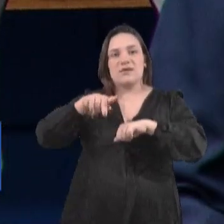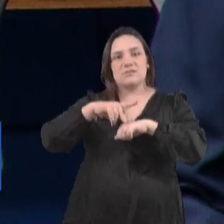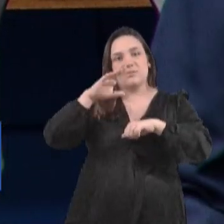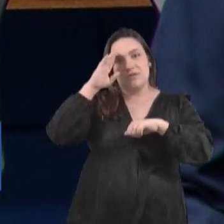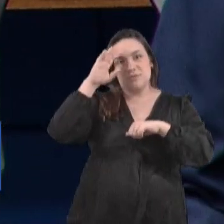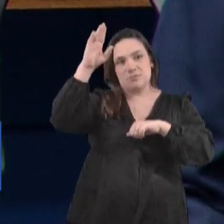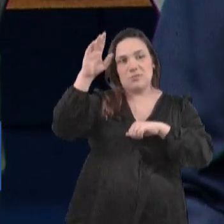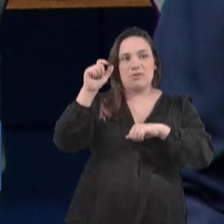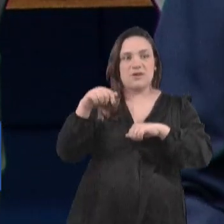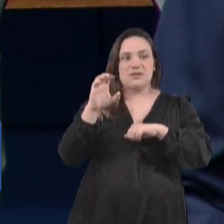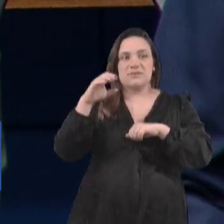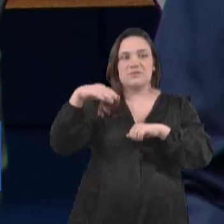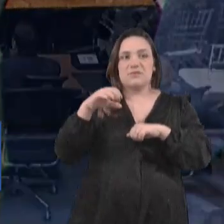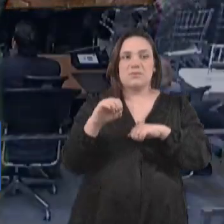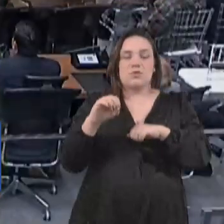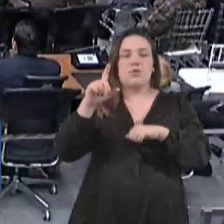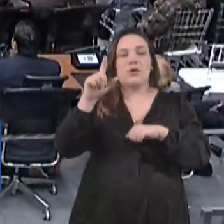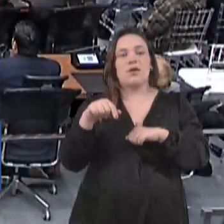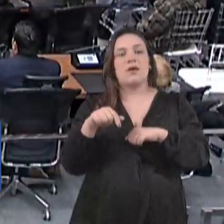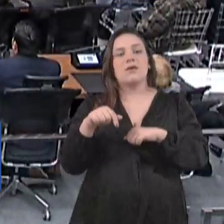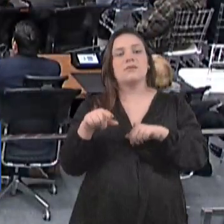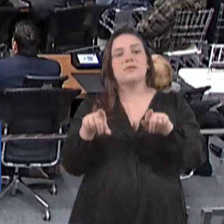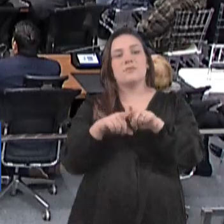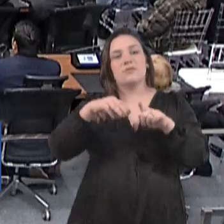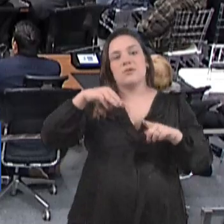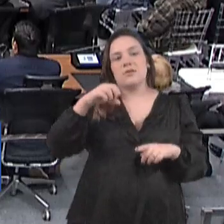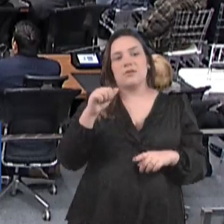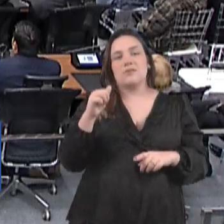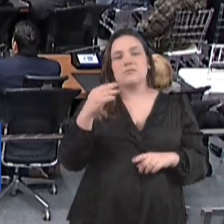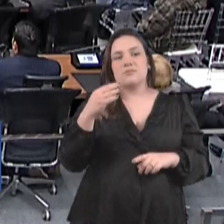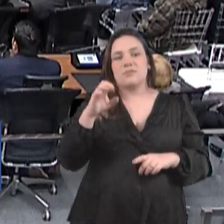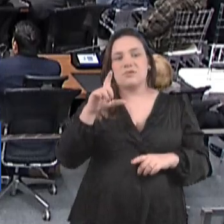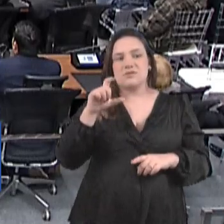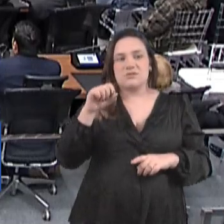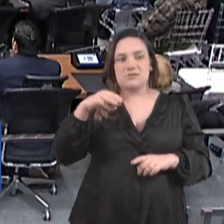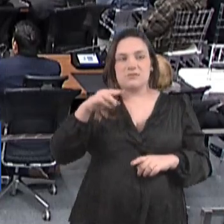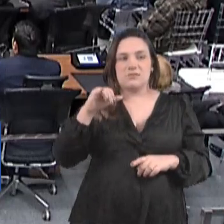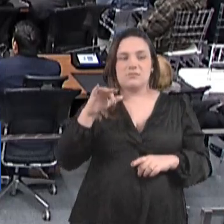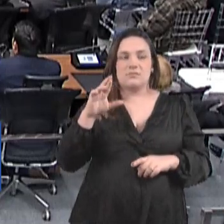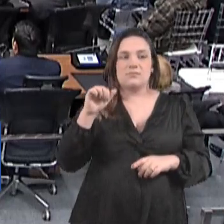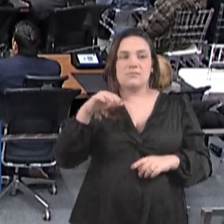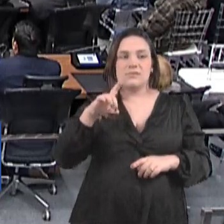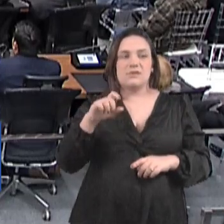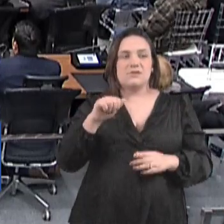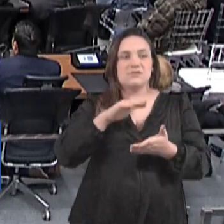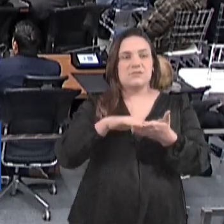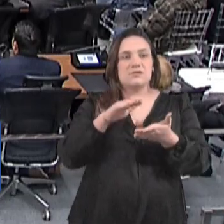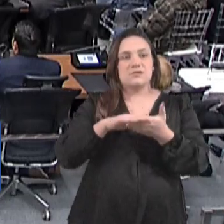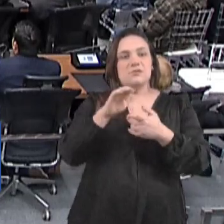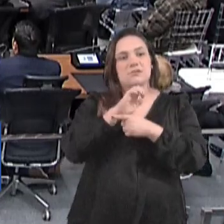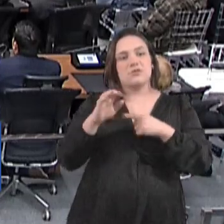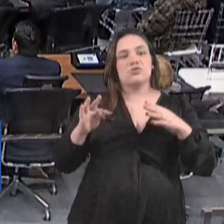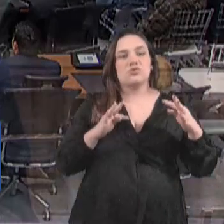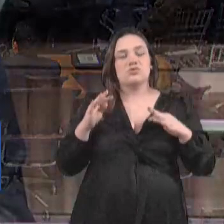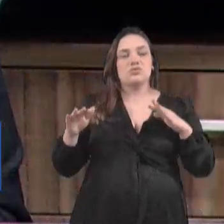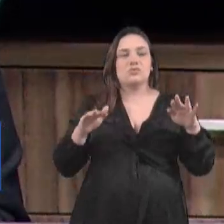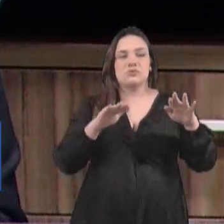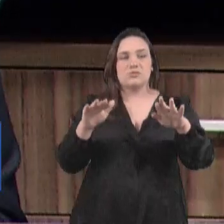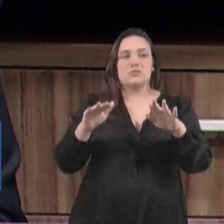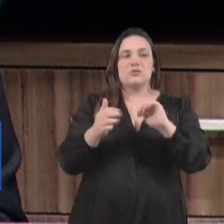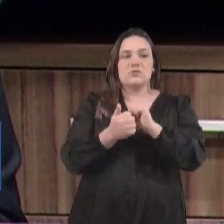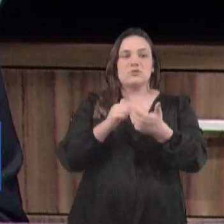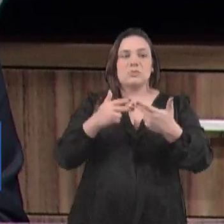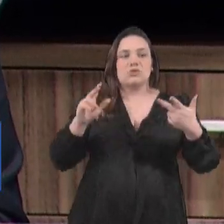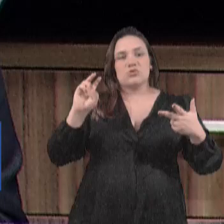Militar do Oeste, Sua Excelência senhor Marcelo Ferreira Miranda, secretário de Estado de Turismo, Esporte e